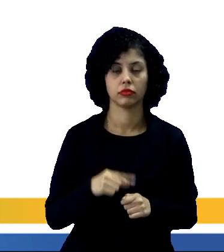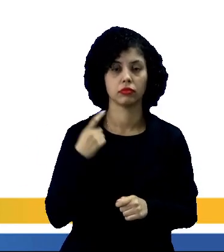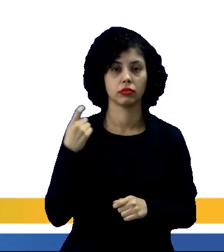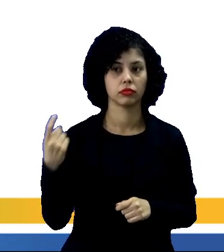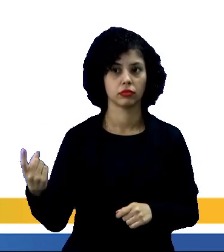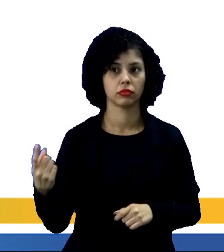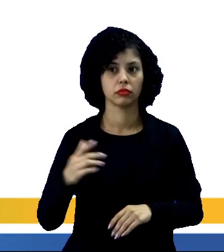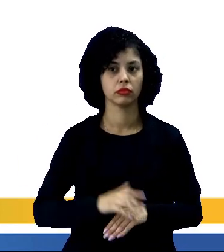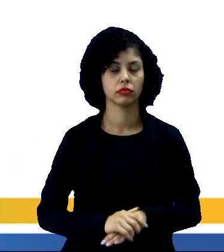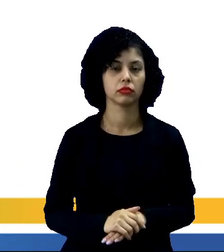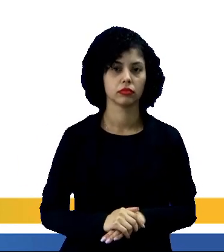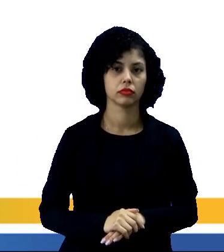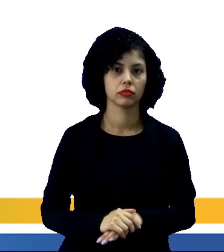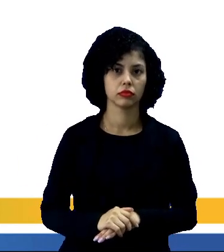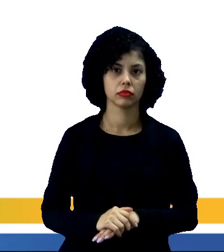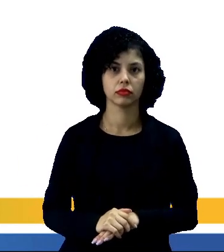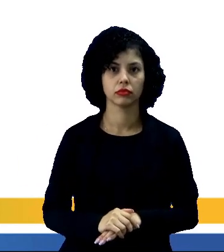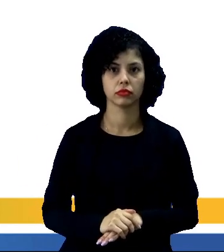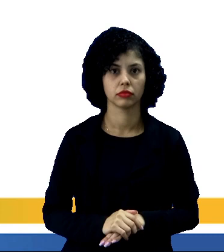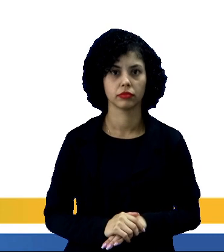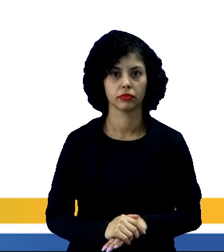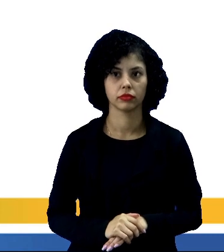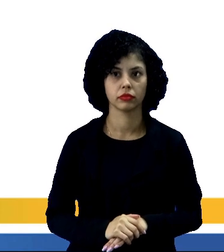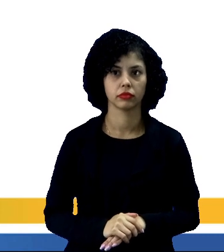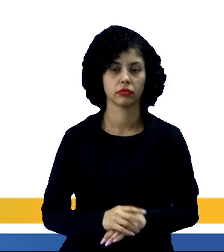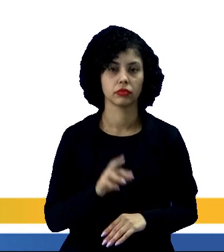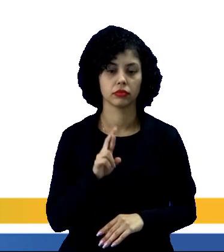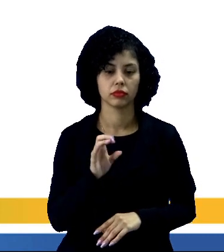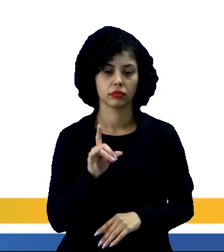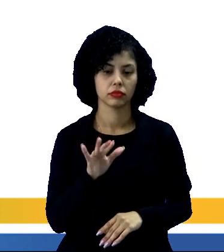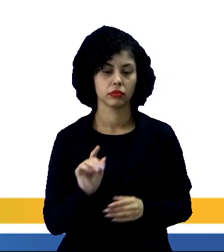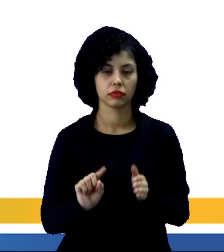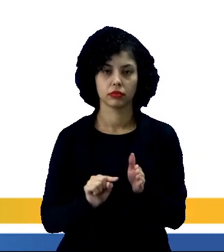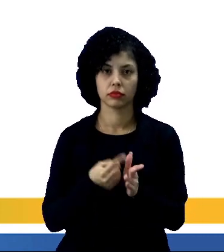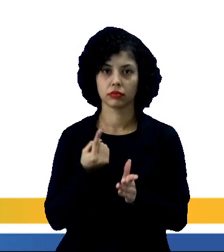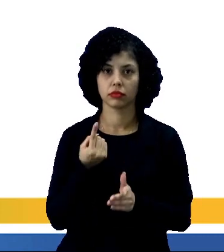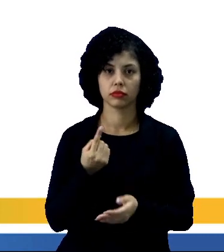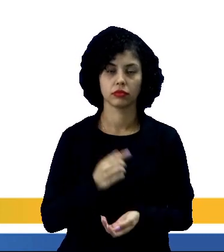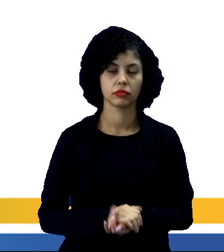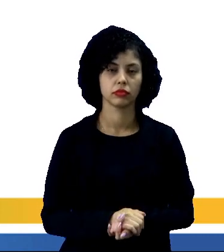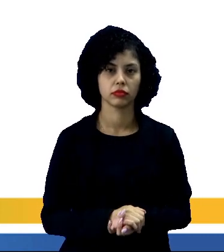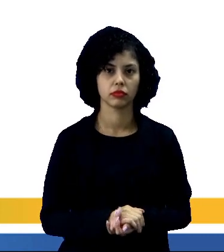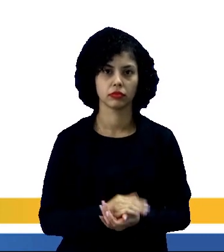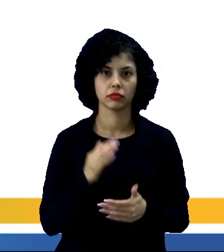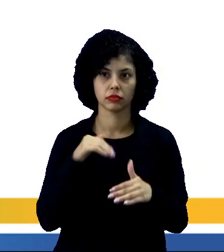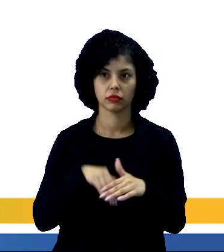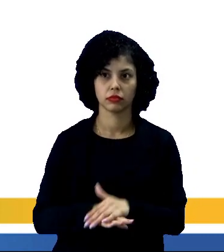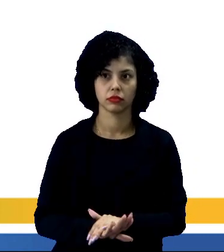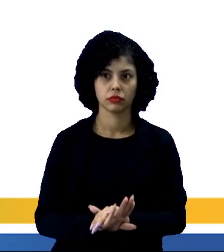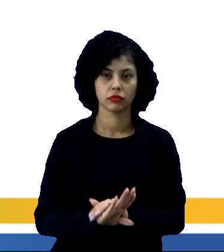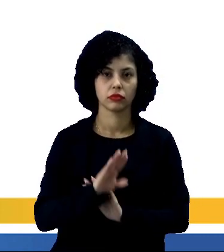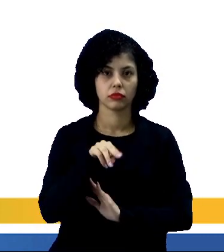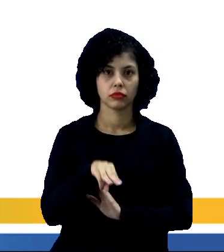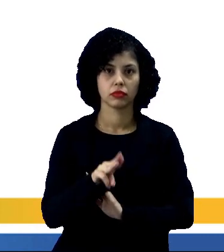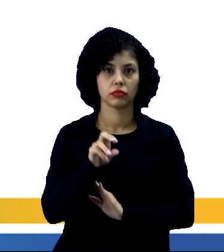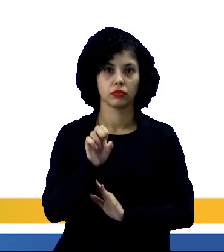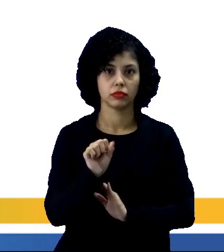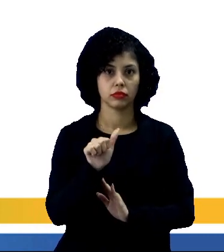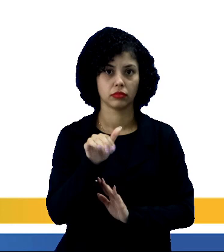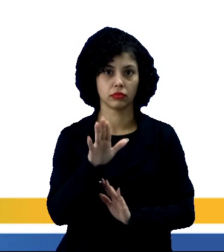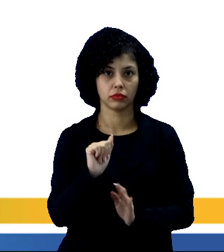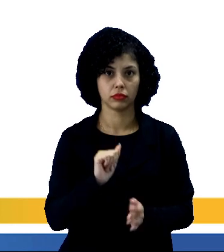soar, né? Que é o mecanismo. Os rolos da pianola foram a primeira forma de armazenamento de música que poderiam